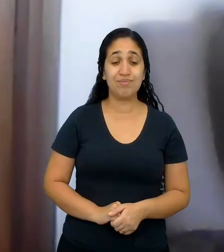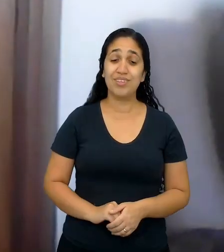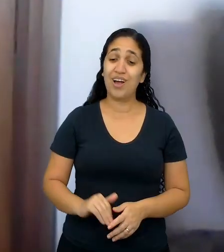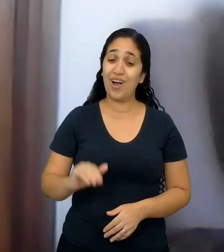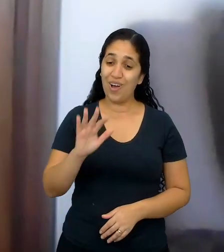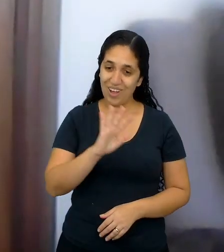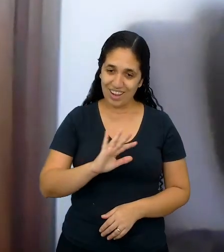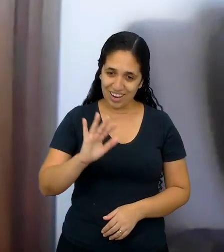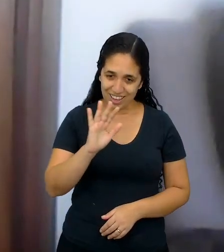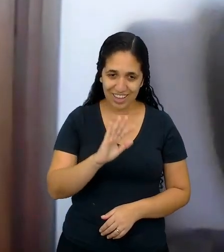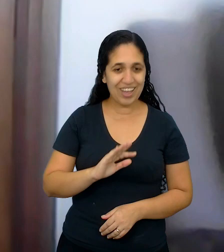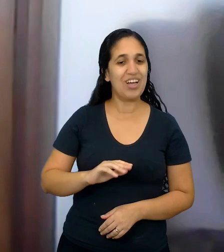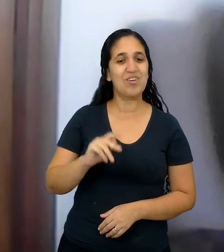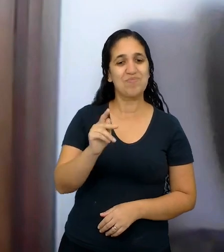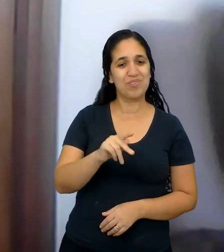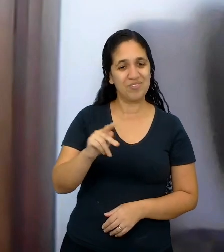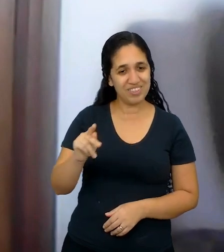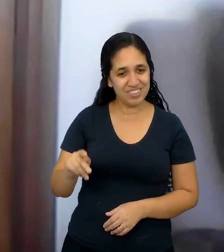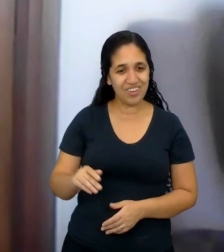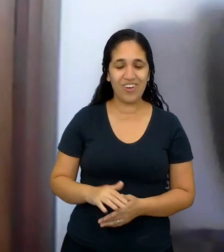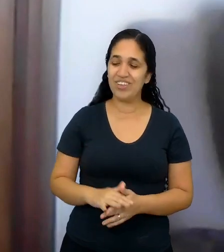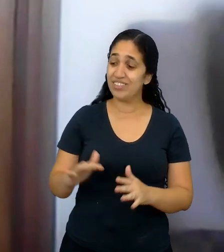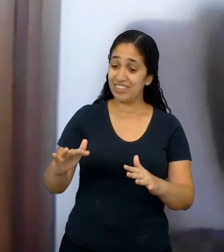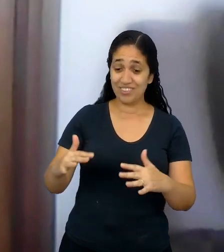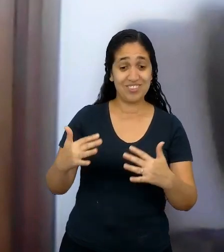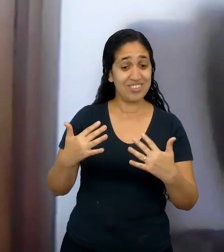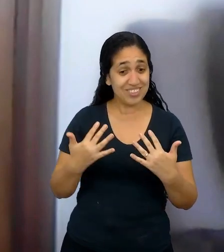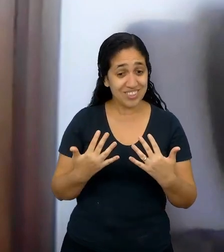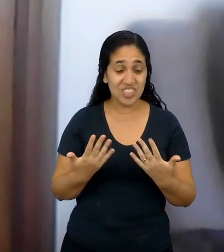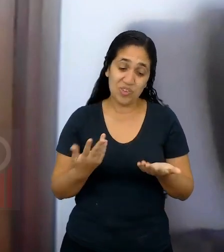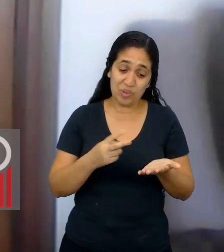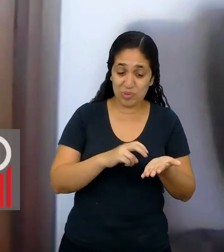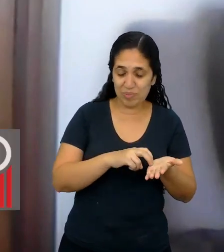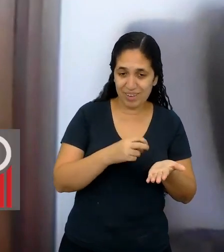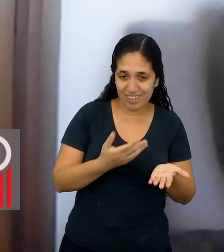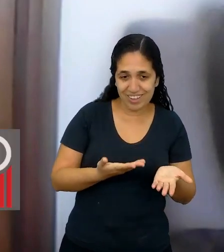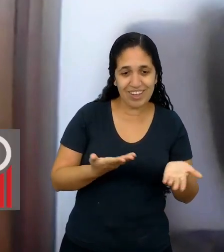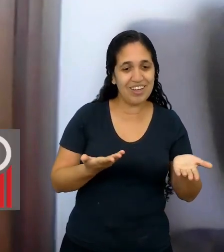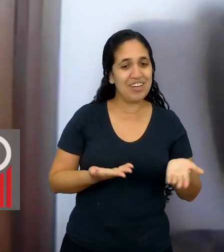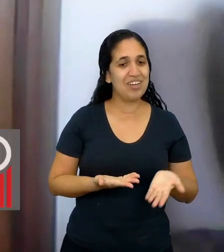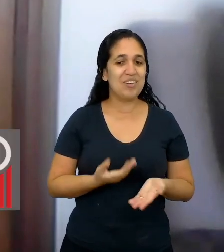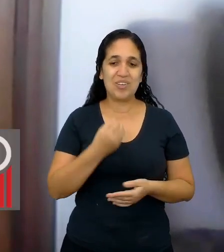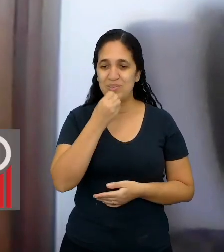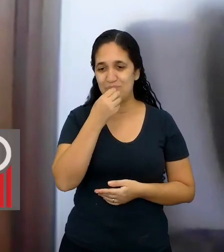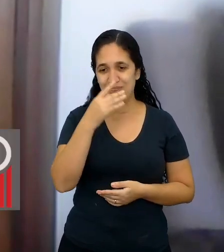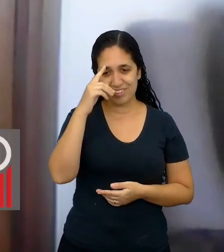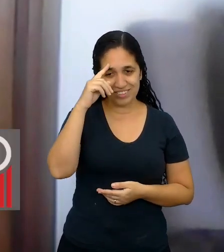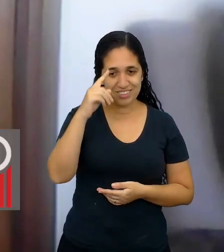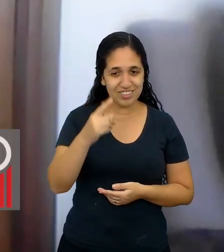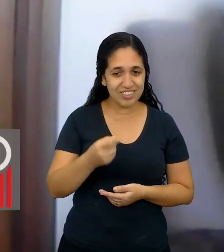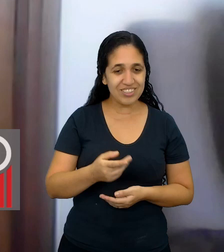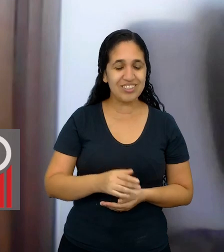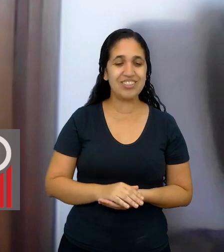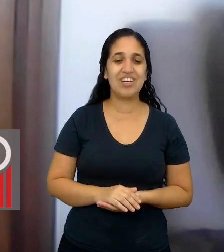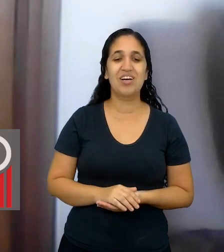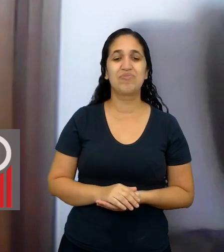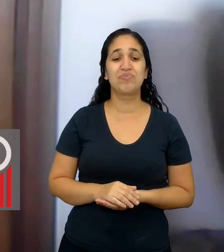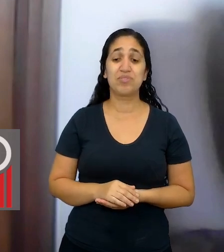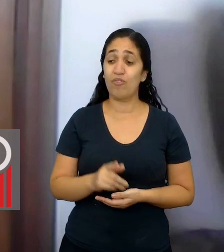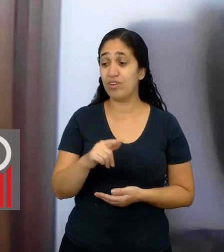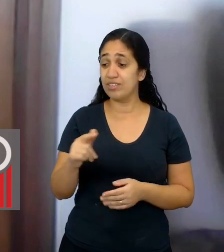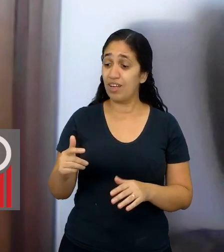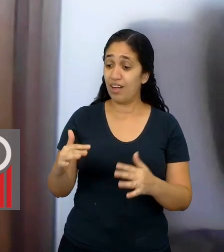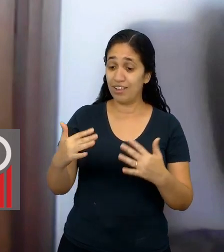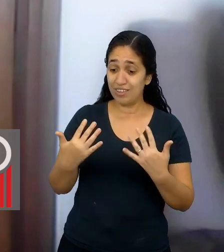Olá, professores, para quem está nos assistindo de manhã, a gravação, um bom dia. Para quem está